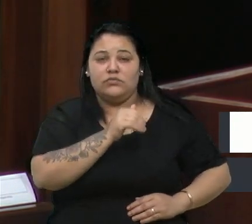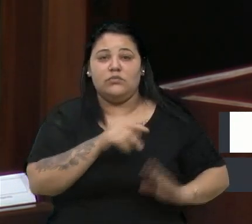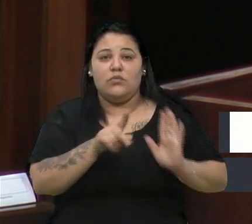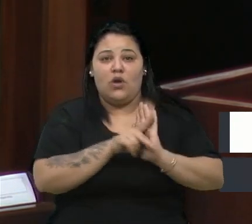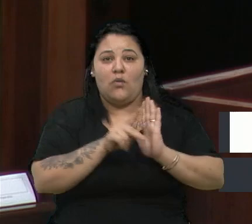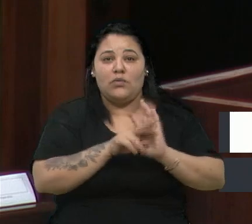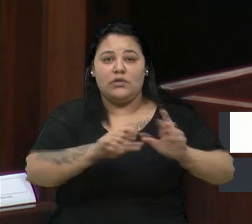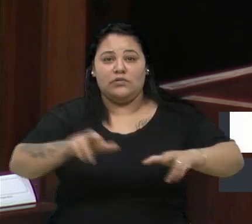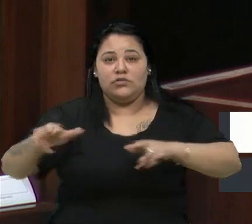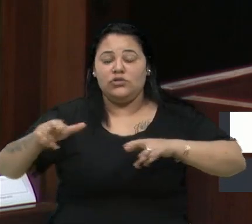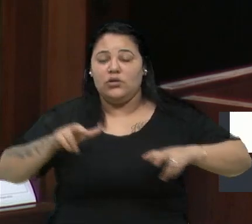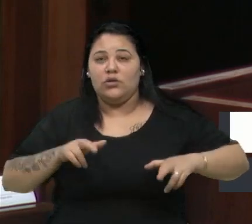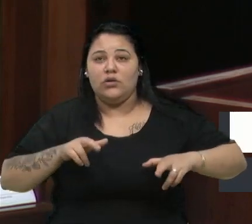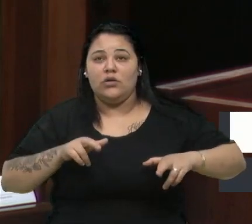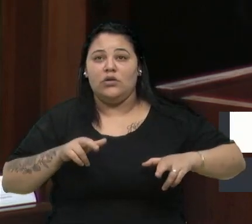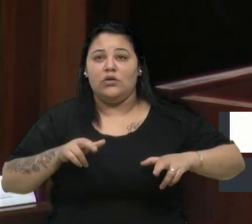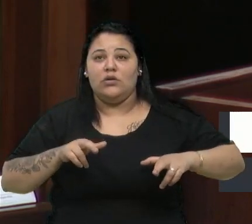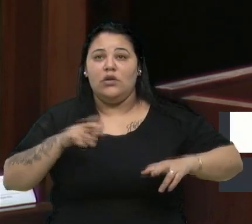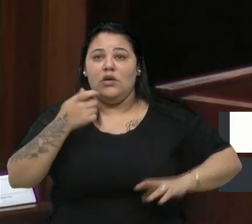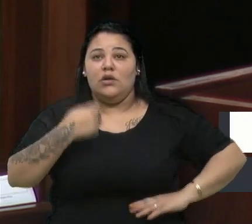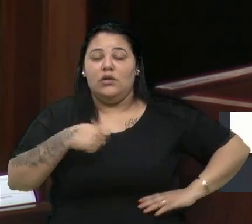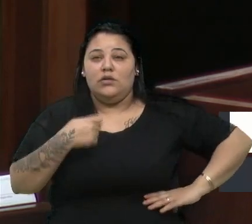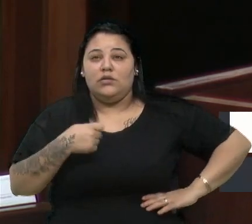região, estava presente